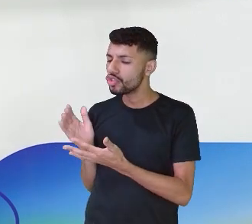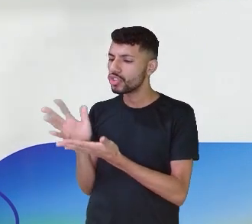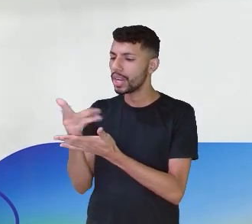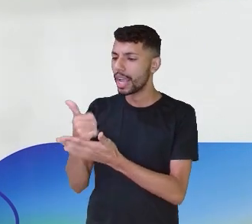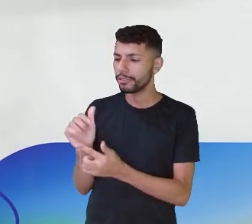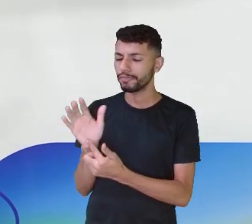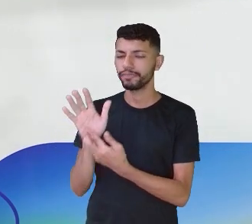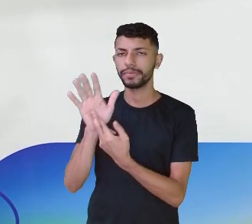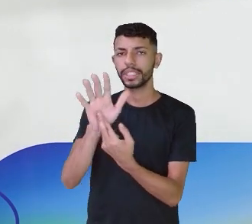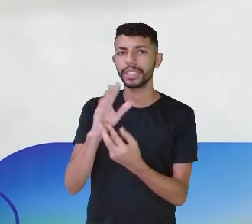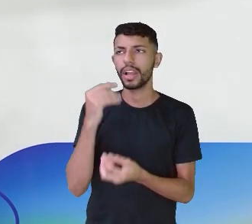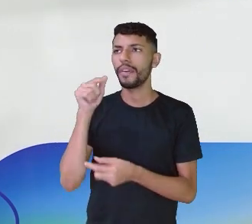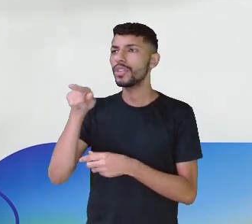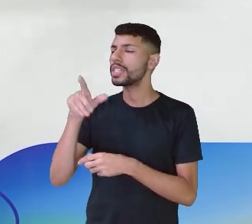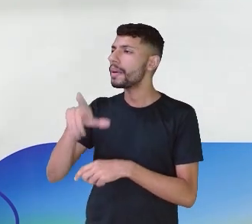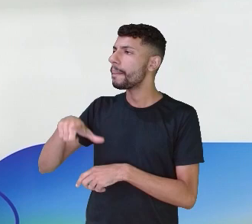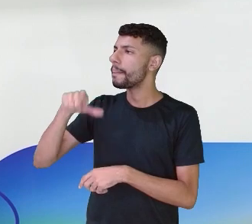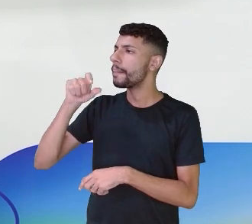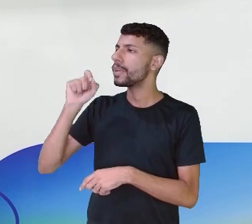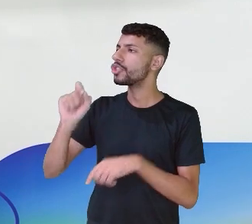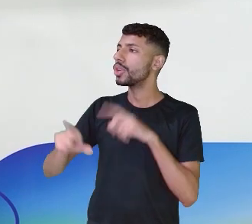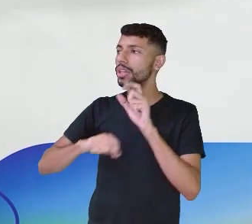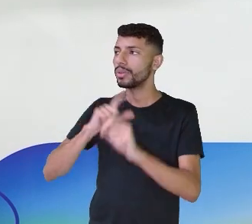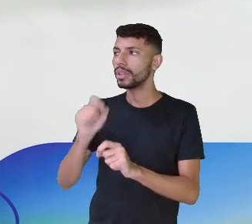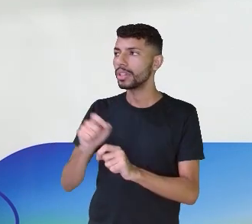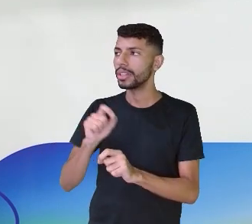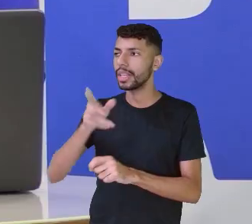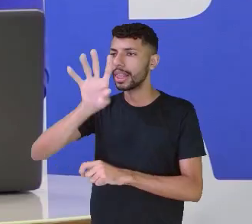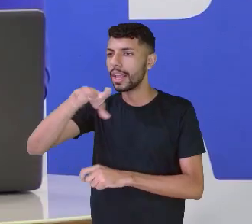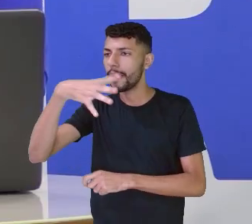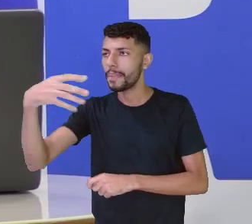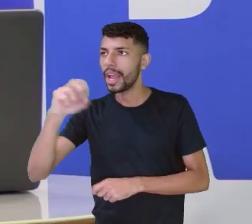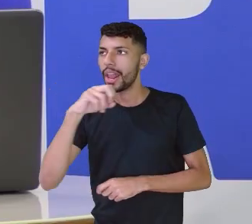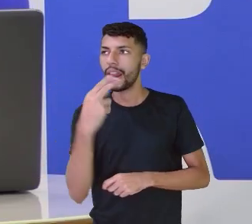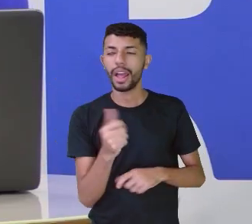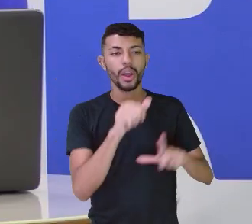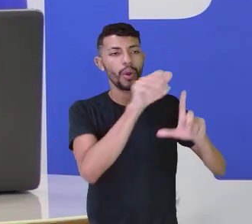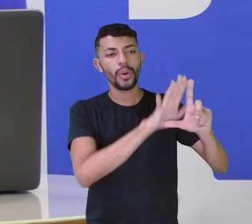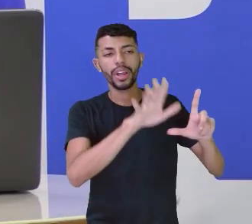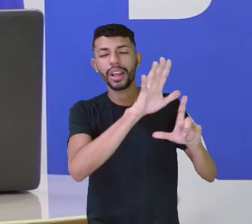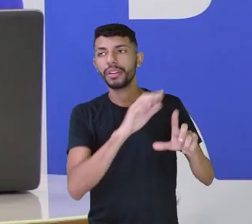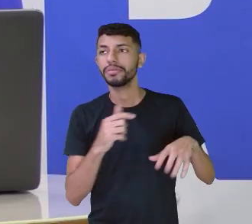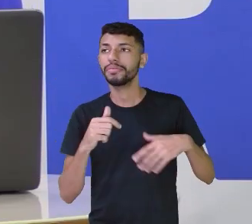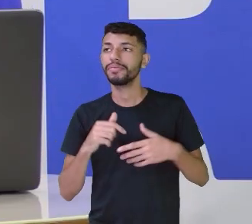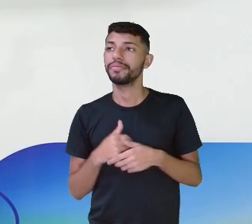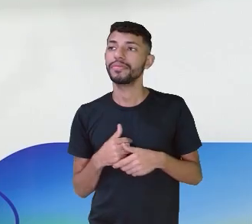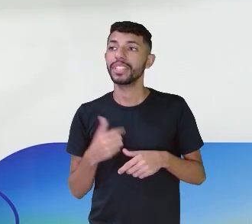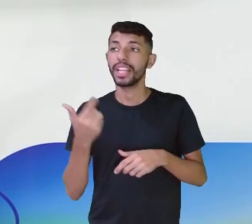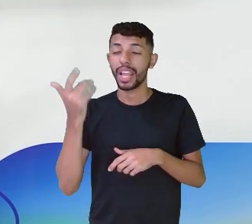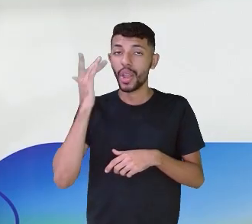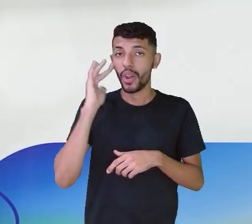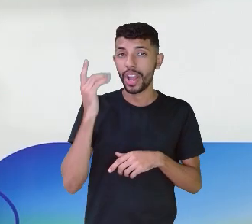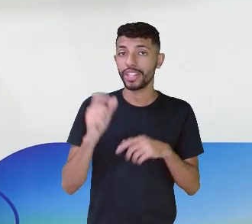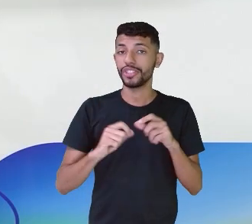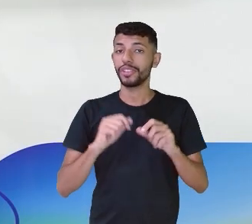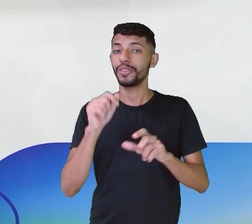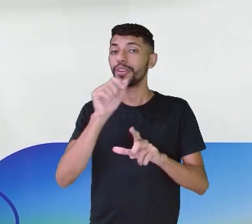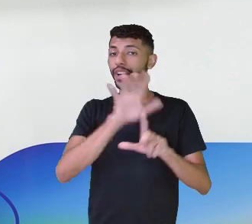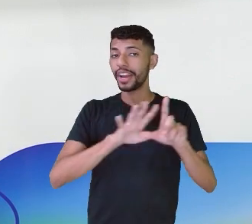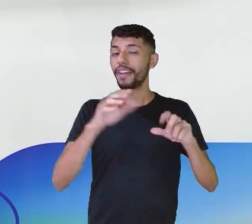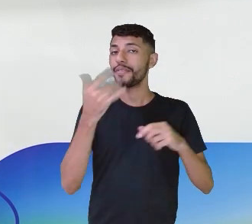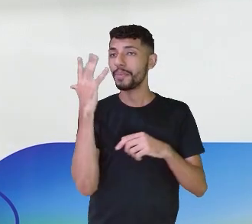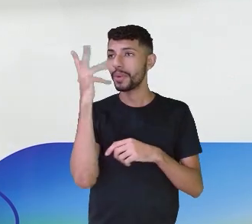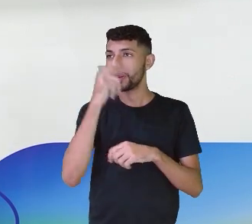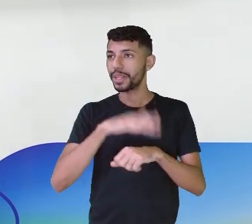você preferiria tabela ou gráfico? Eu também prefiro o gráfico. Eu acho que o gráfico fica mais bonito, né? E